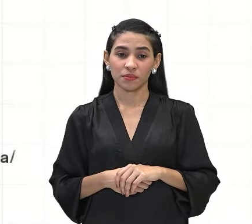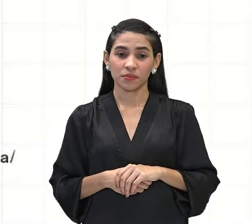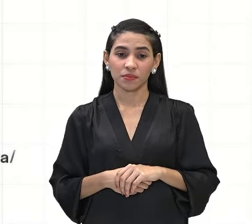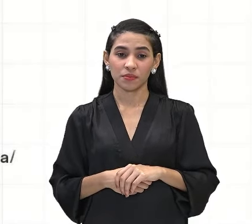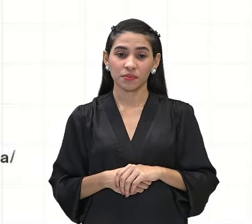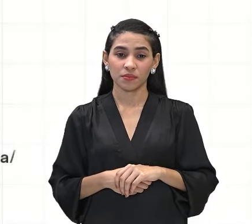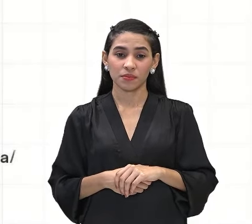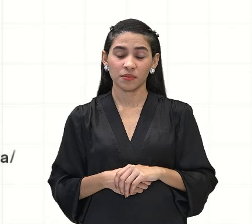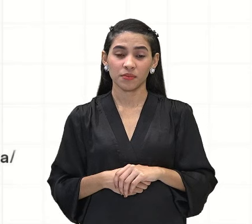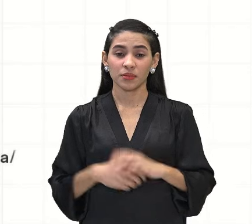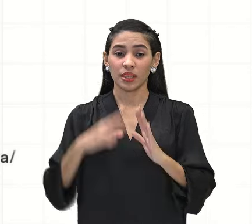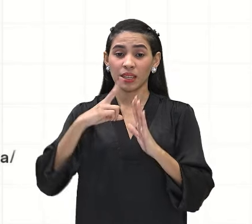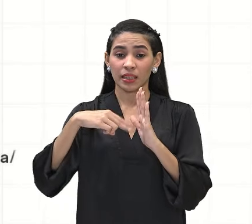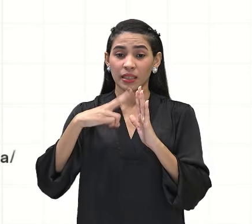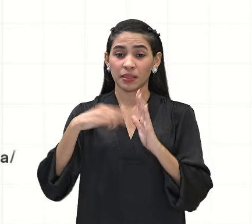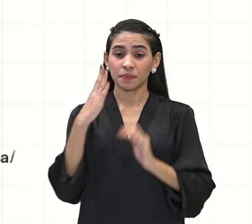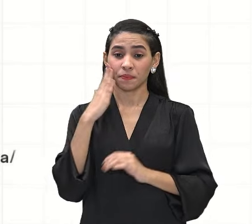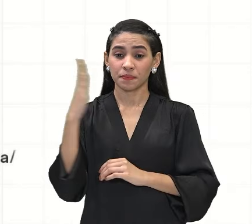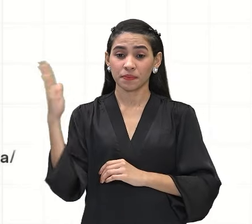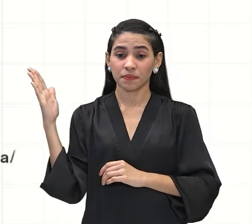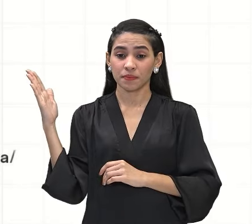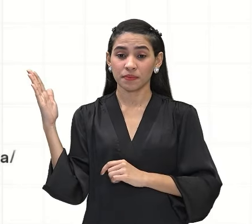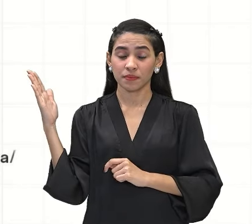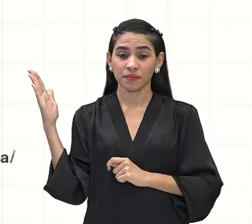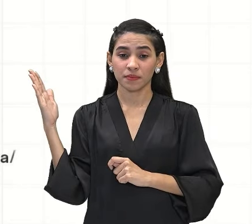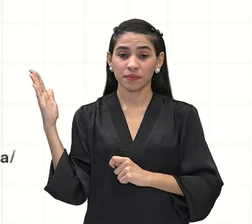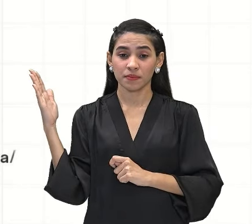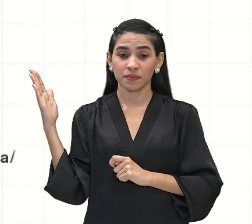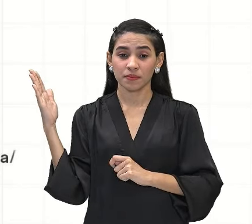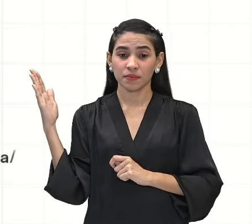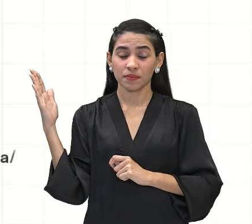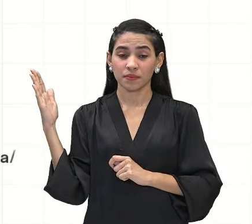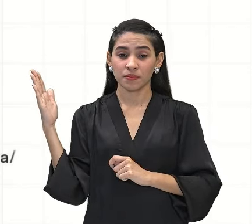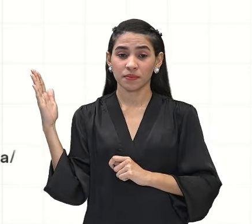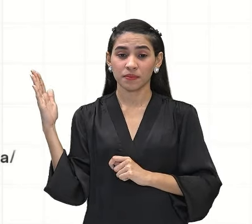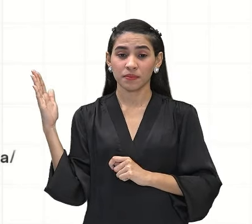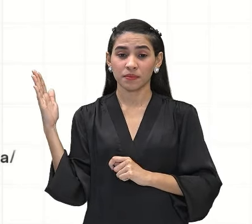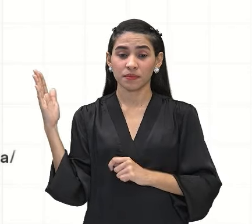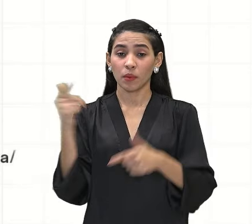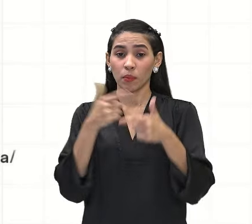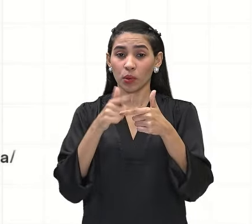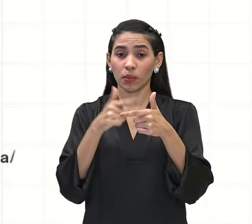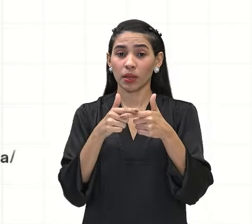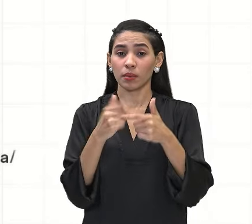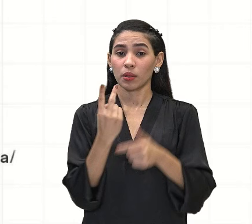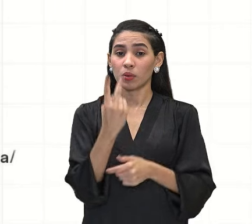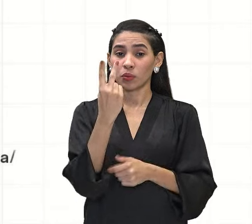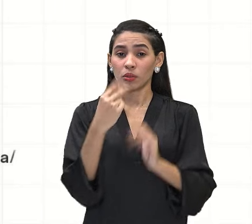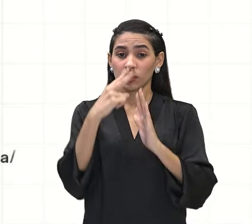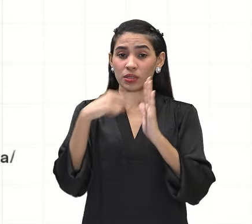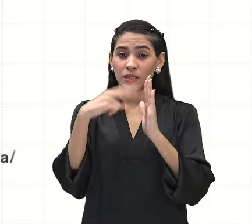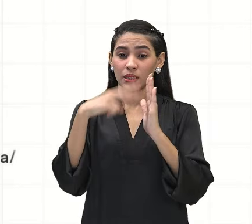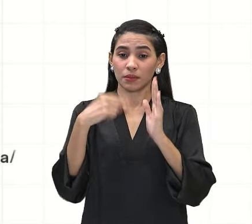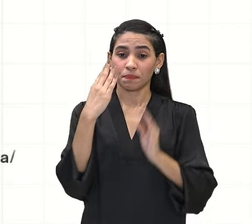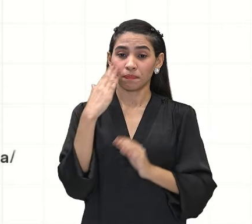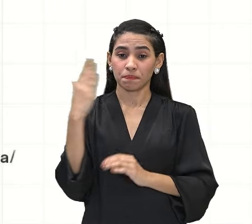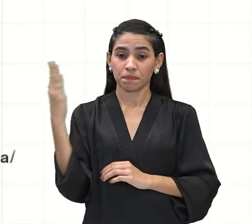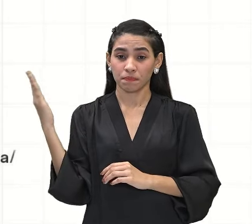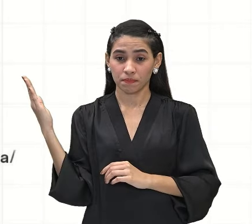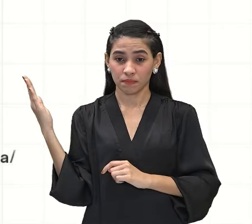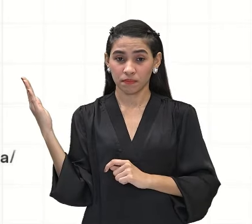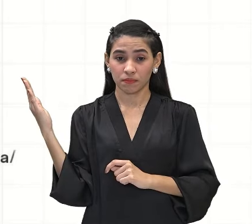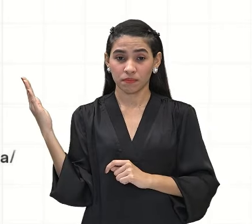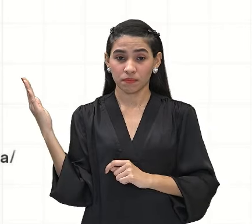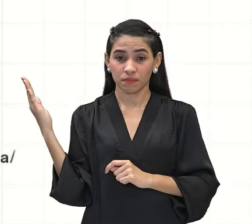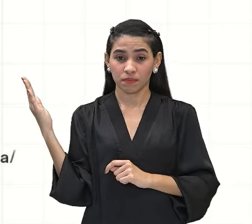para organizar o fluxo de veículos no trânsito Muitas vezes